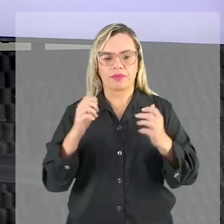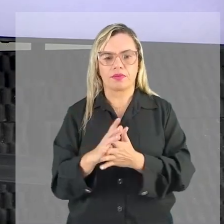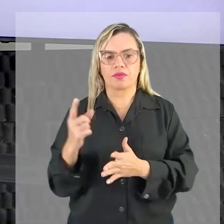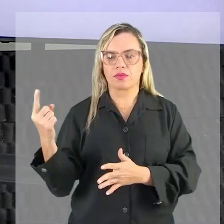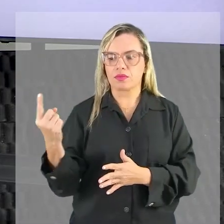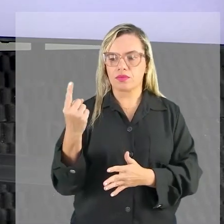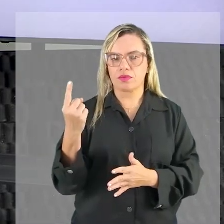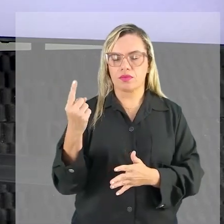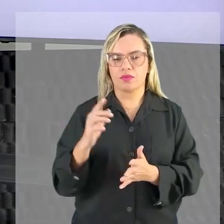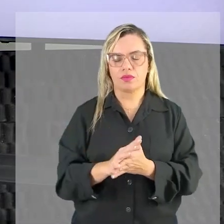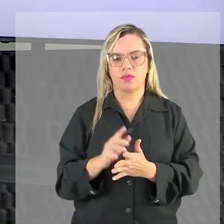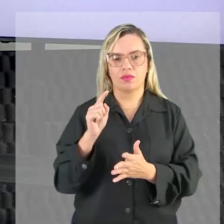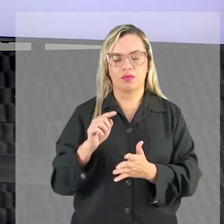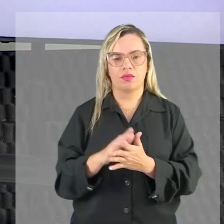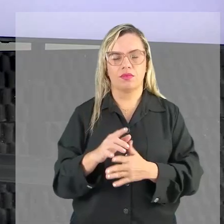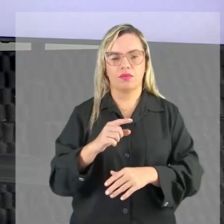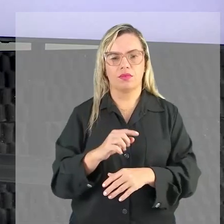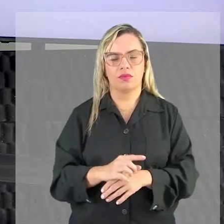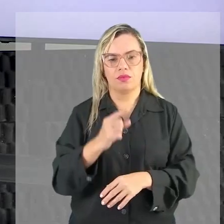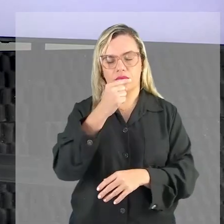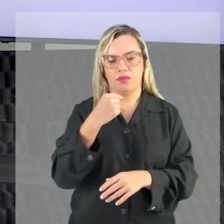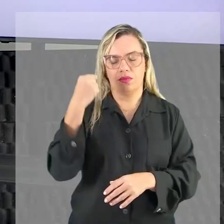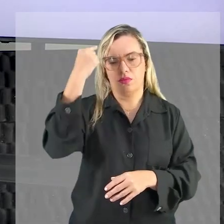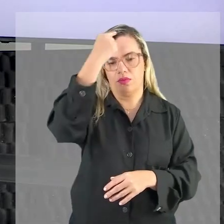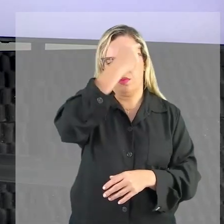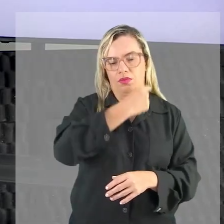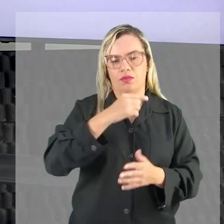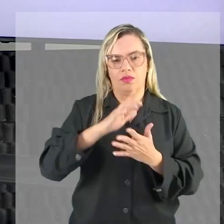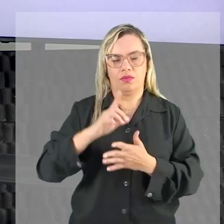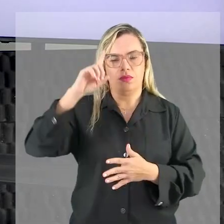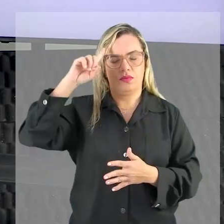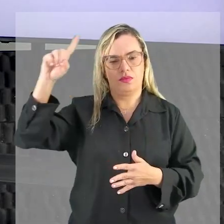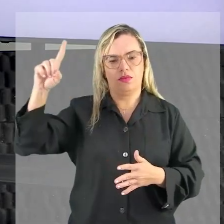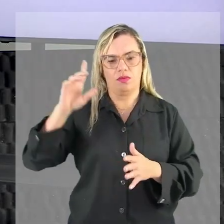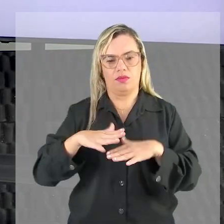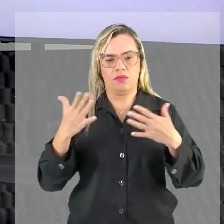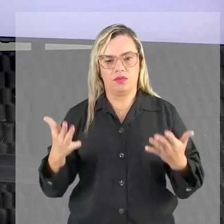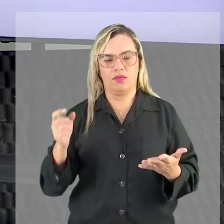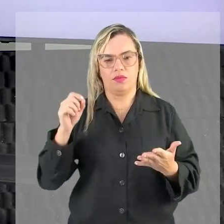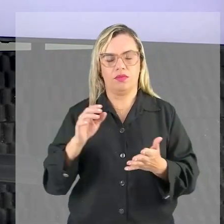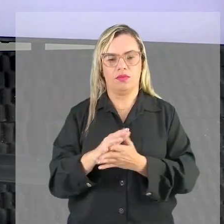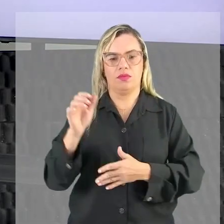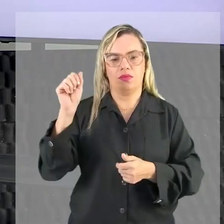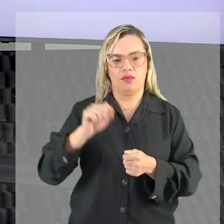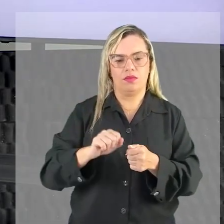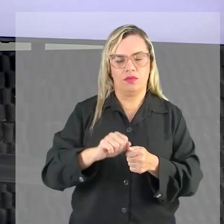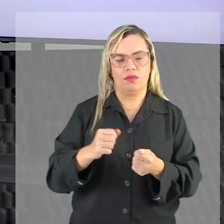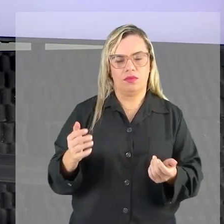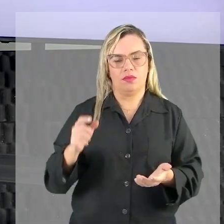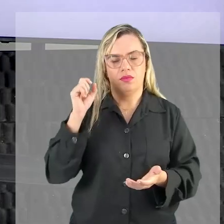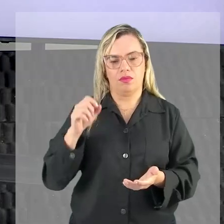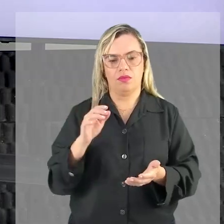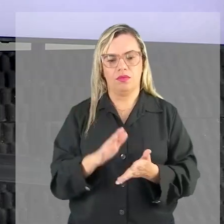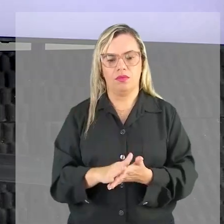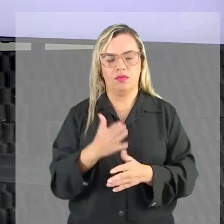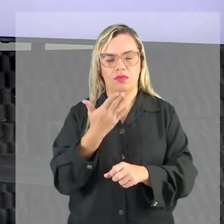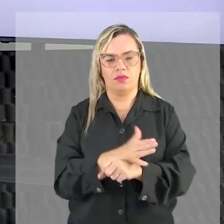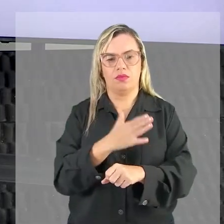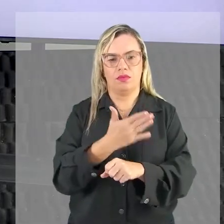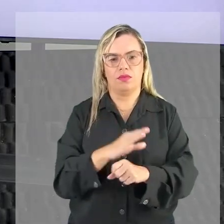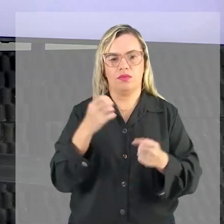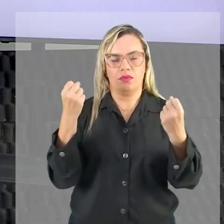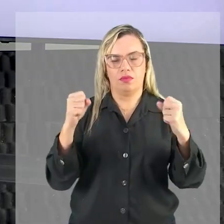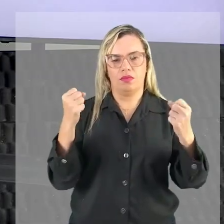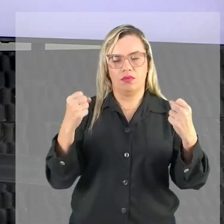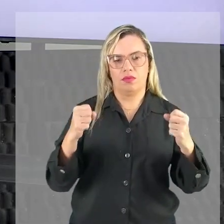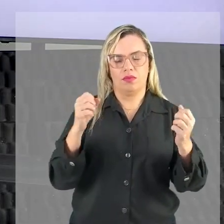hora de atividade física diária. Se ele faz 1 hora de atividade física diária de